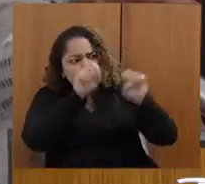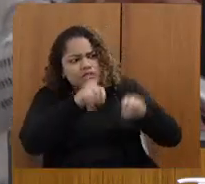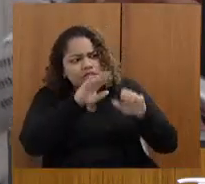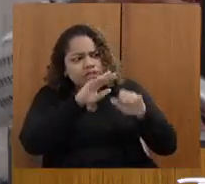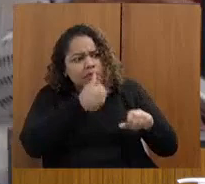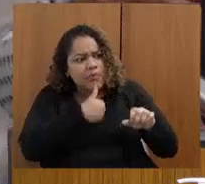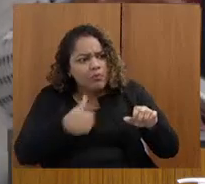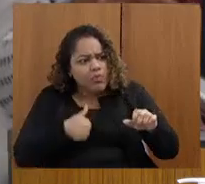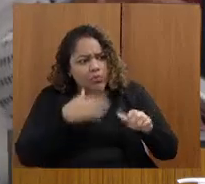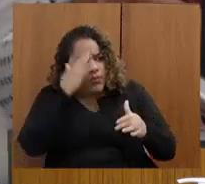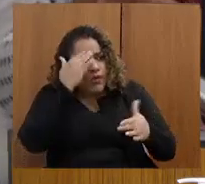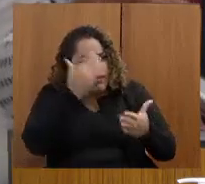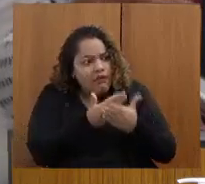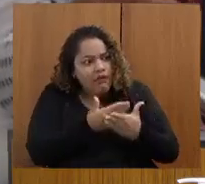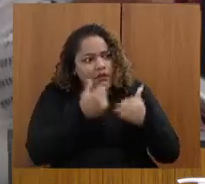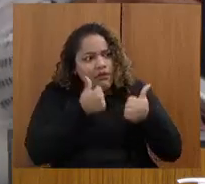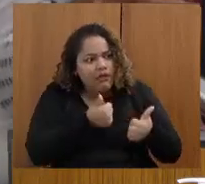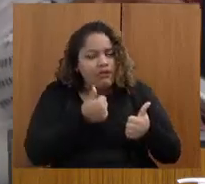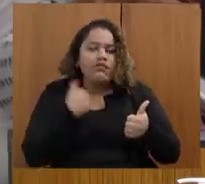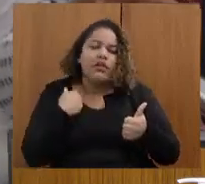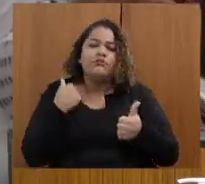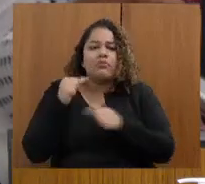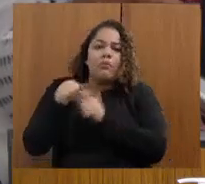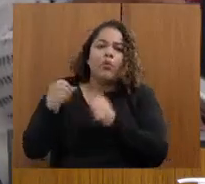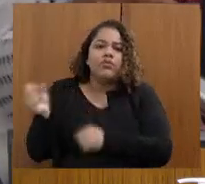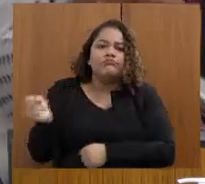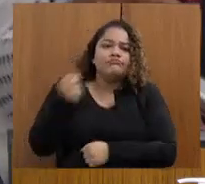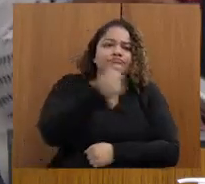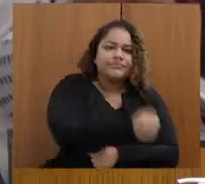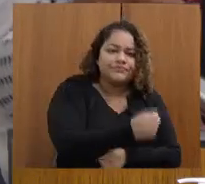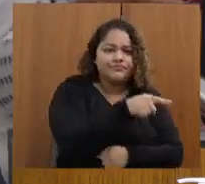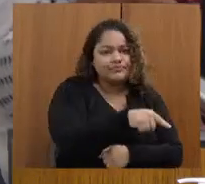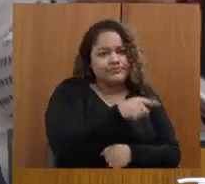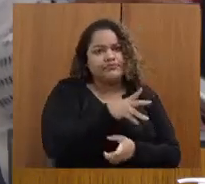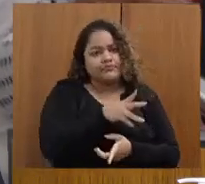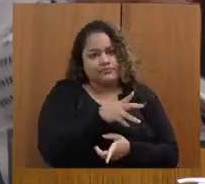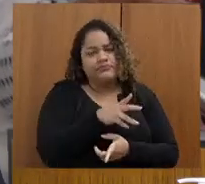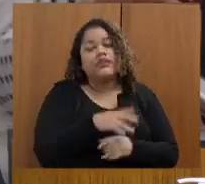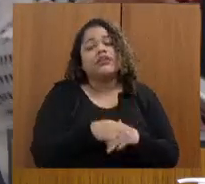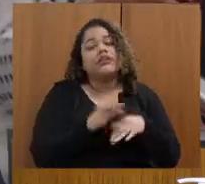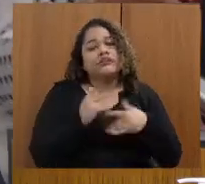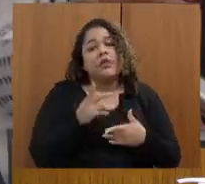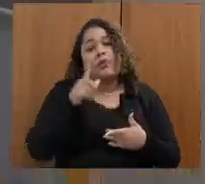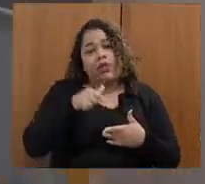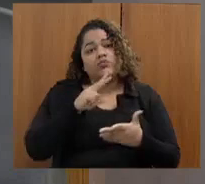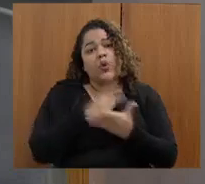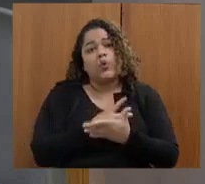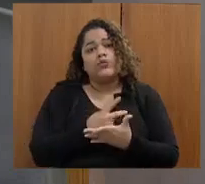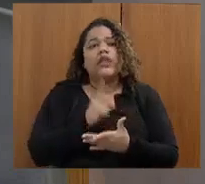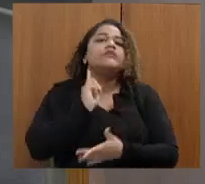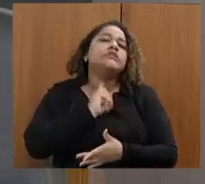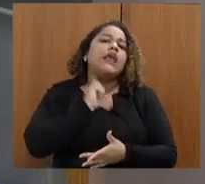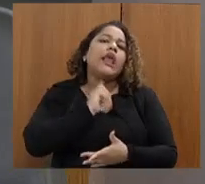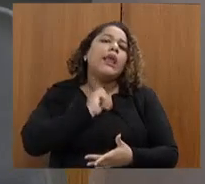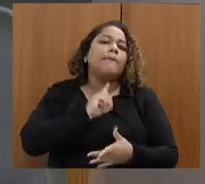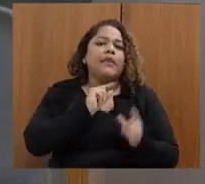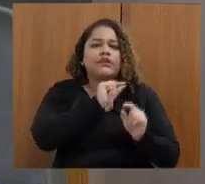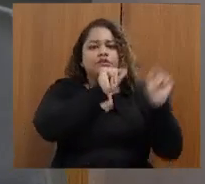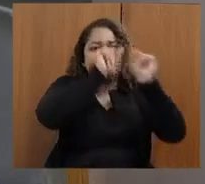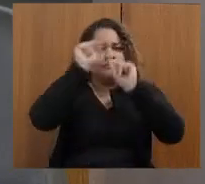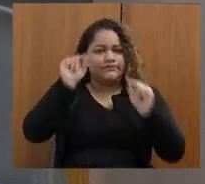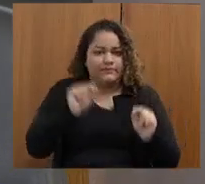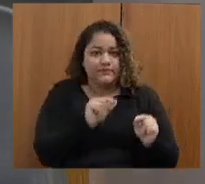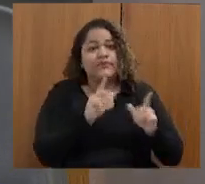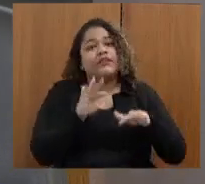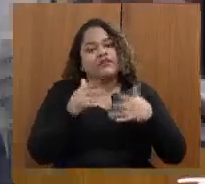né isso tá acontecendo em toda Minas Gerais então Isso demonstra claramente que nós estamos no caminho certo com